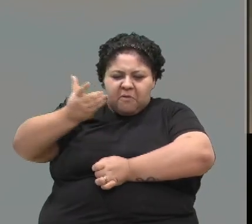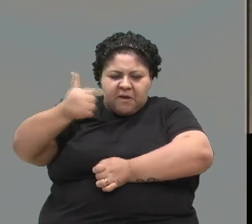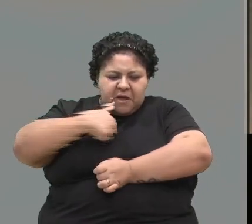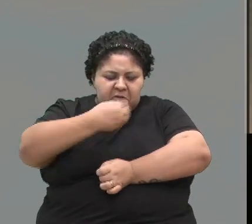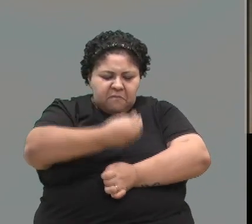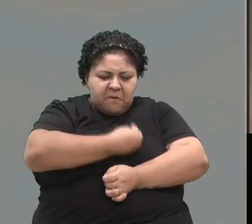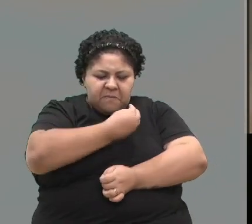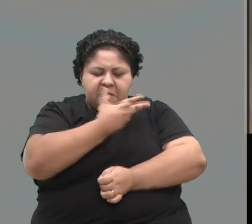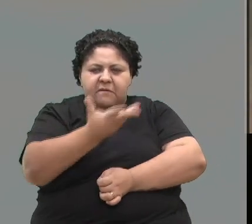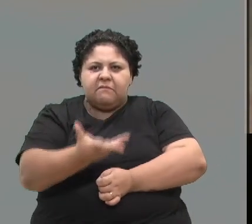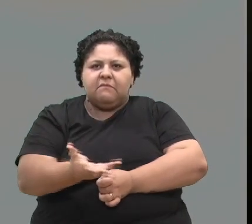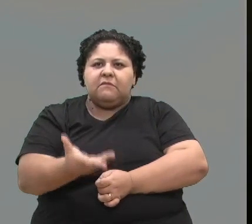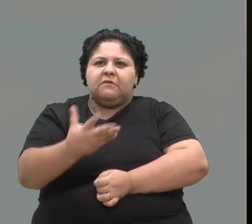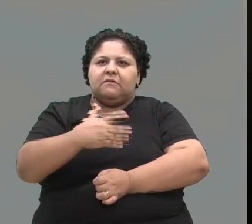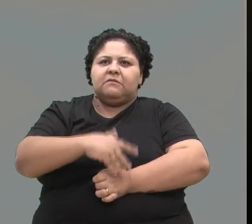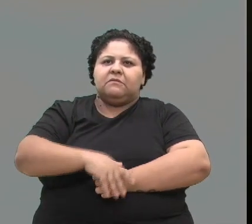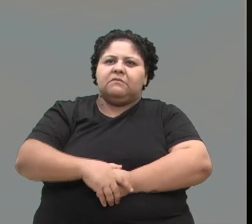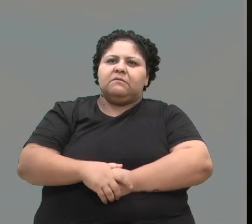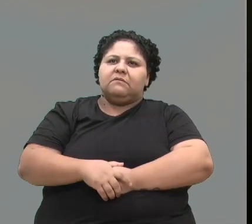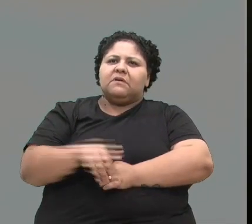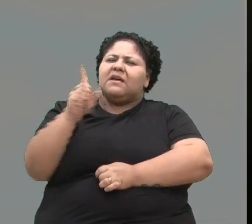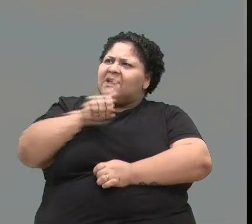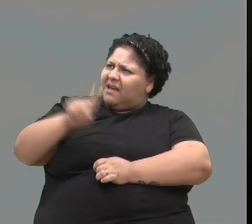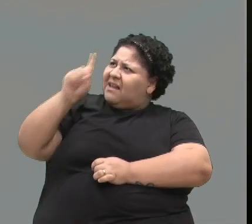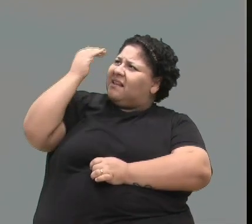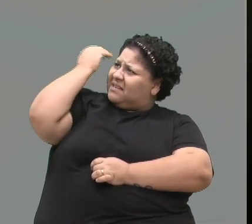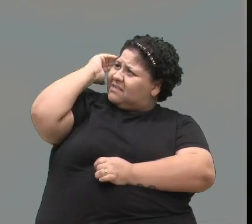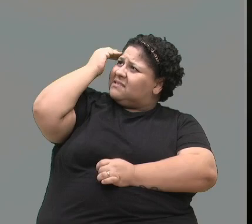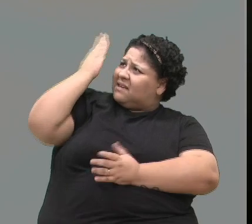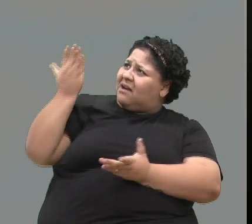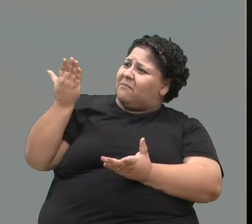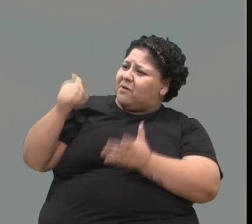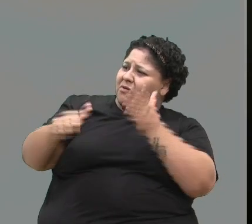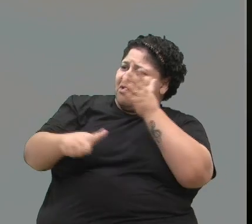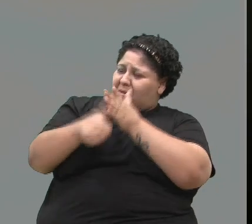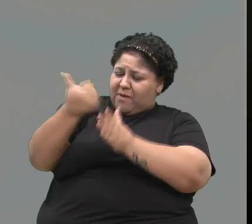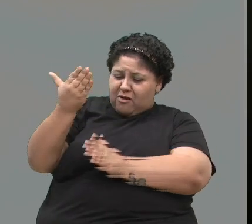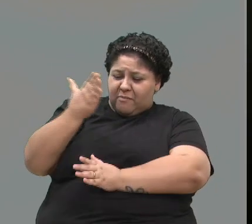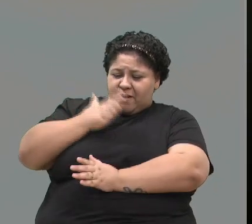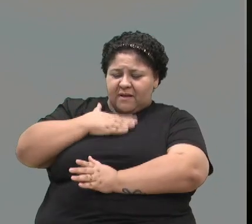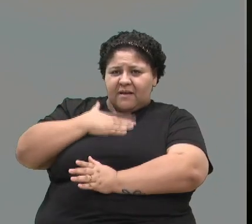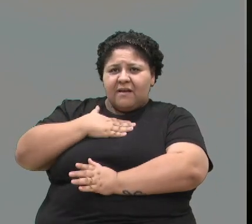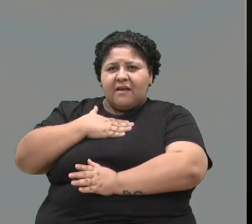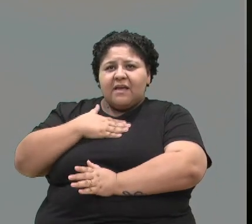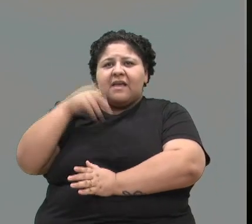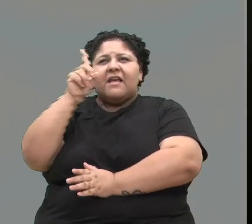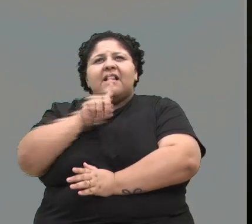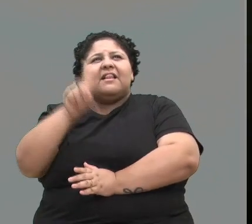respeito, Ele sabe